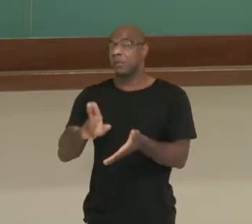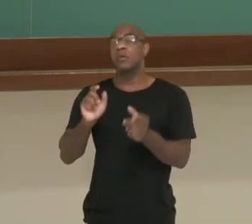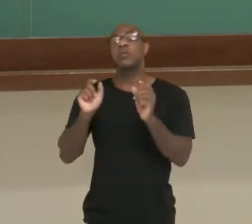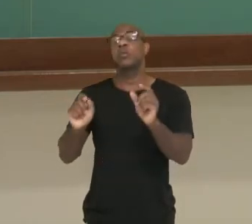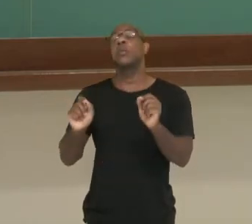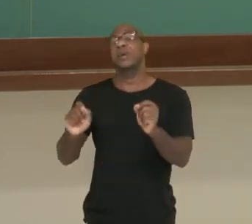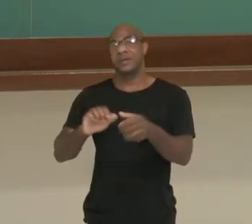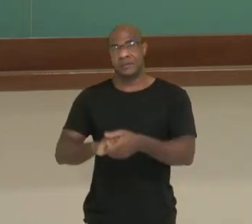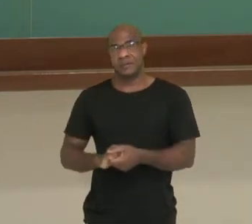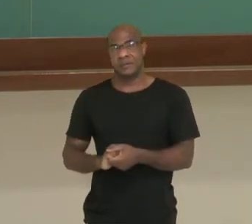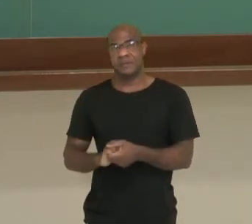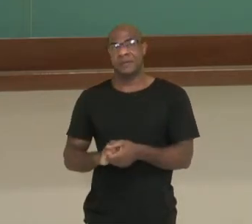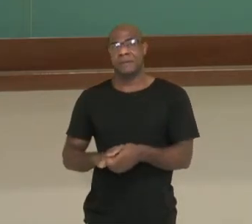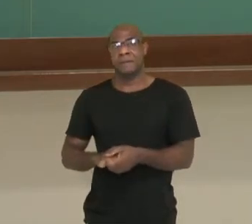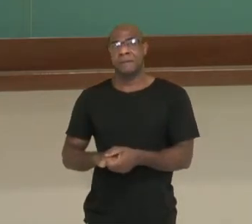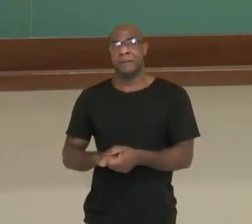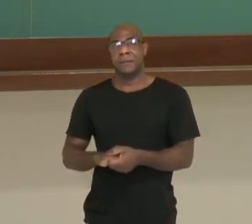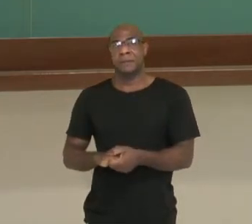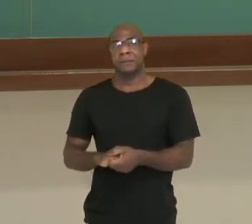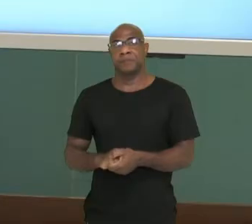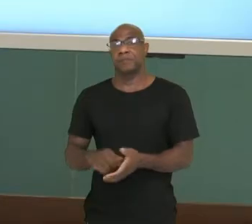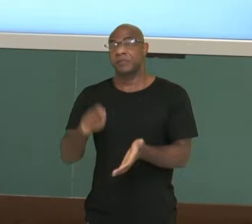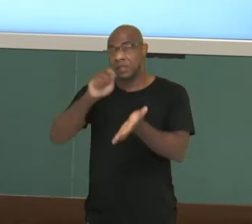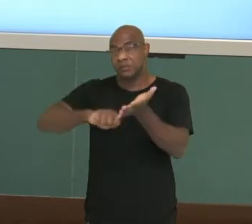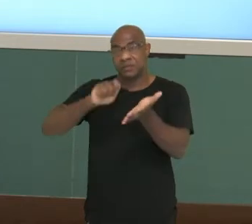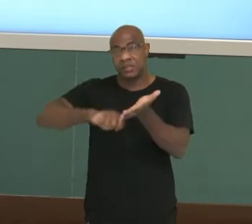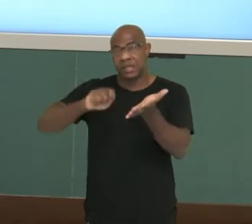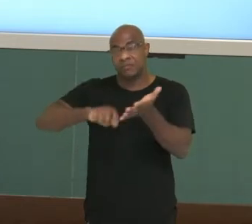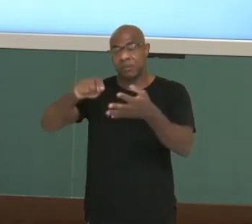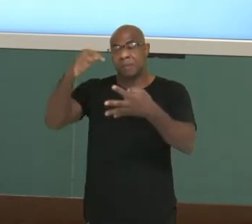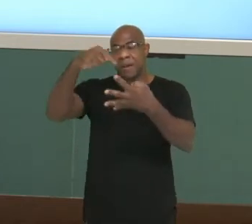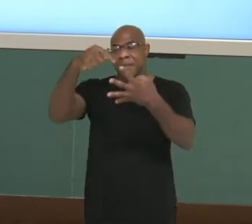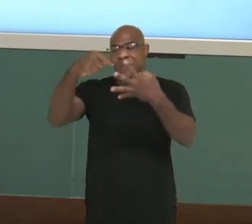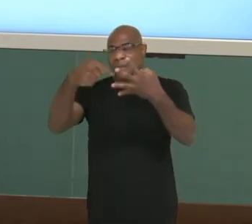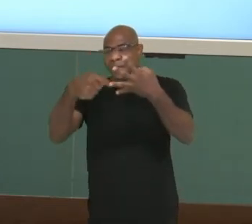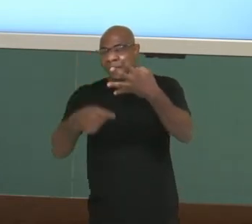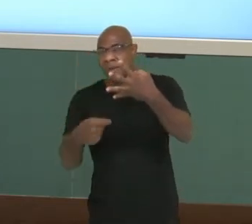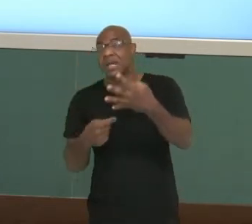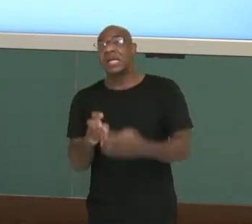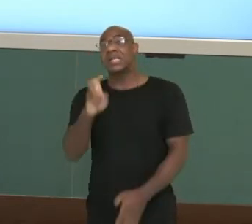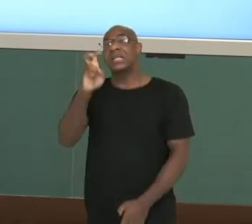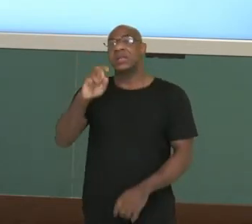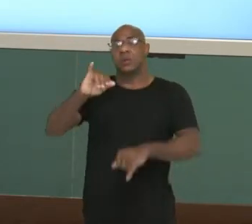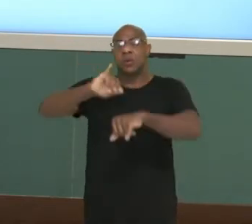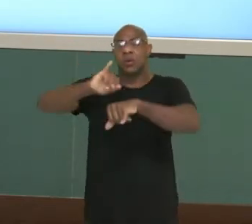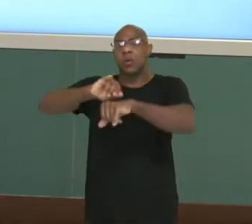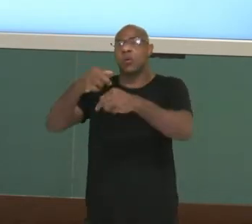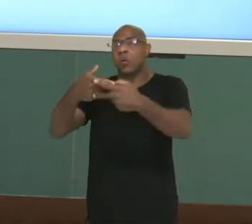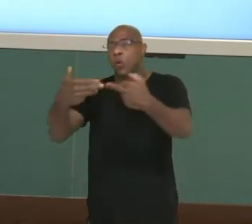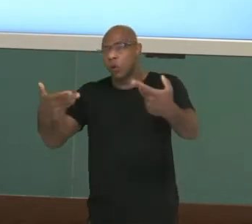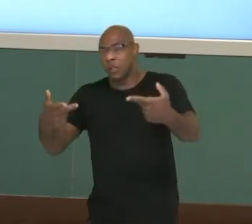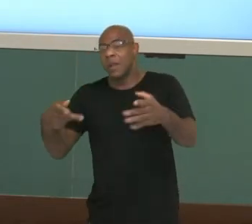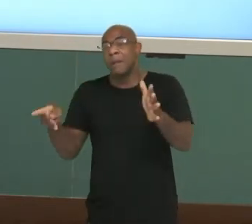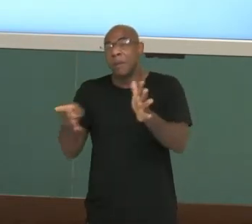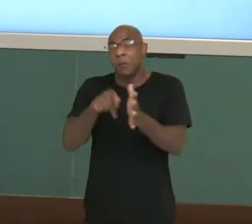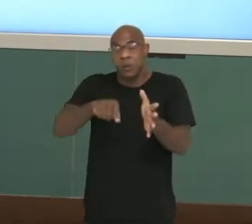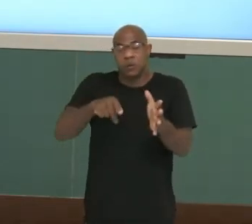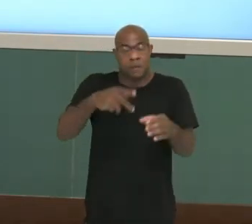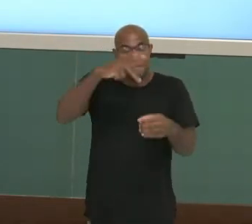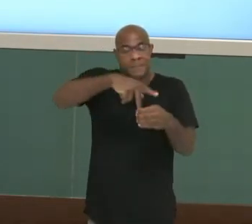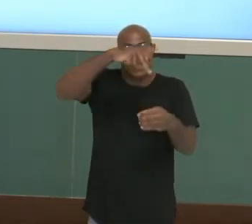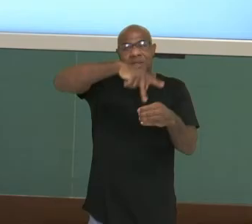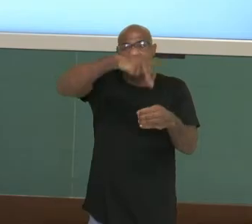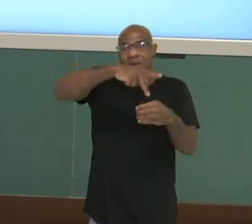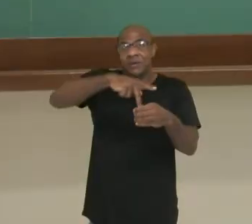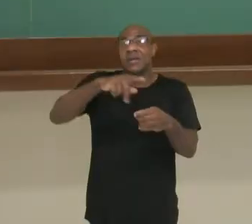ela. Vamos juntos ler ela. Escreva uma lista com pelo menos 5 produtos derivados do petróleo que fazem